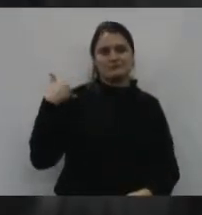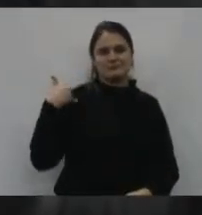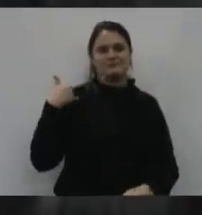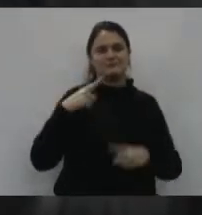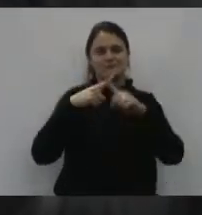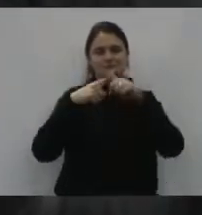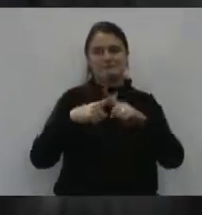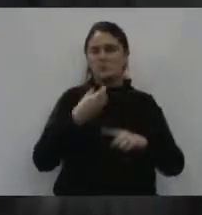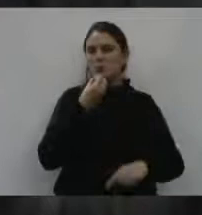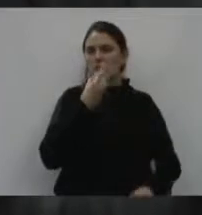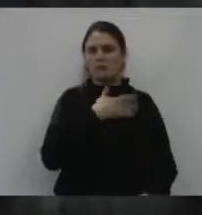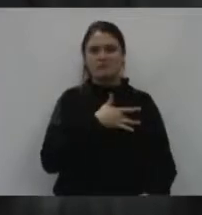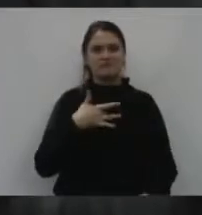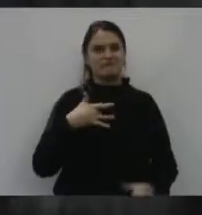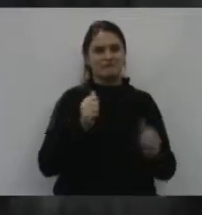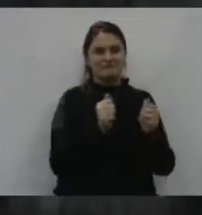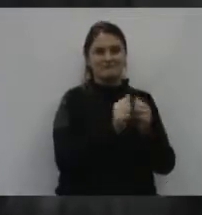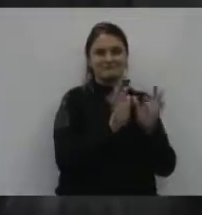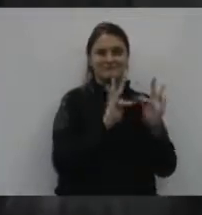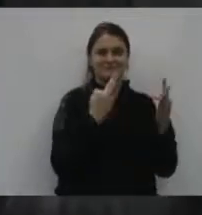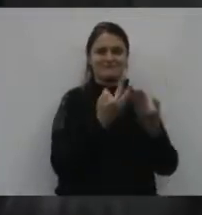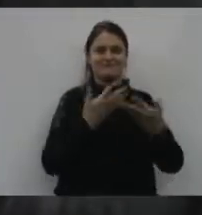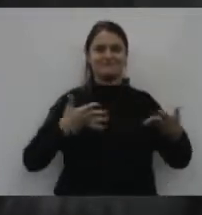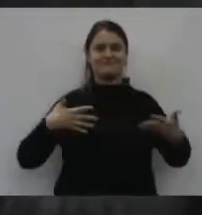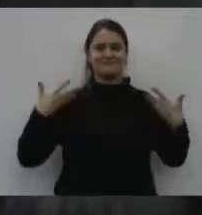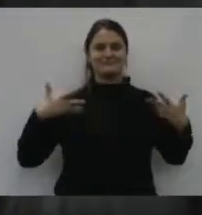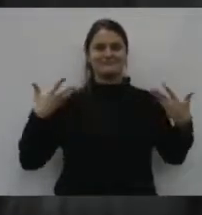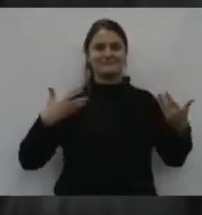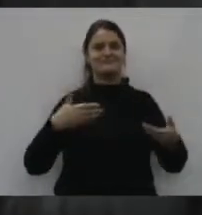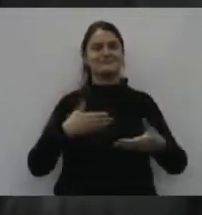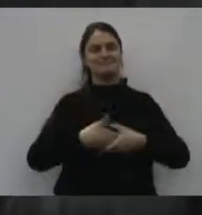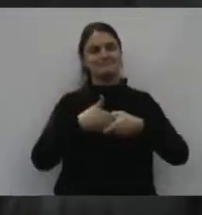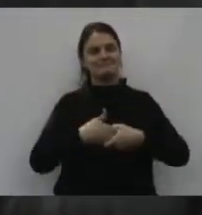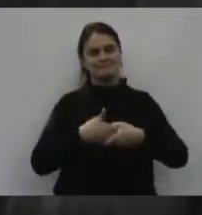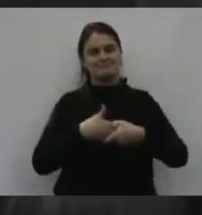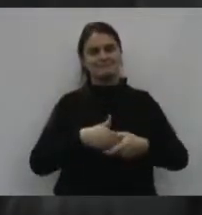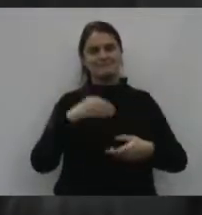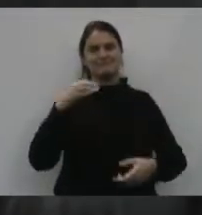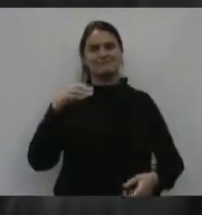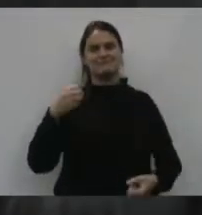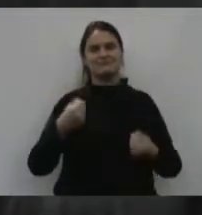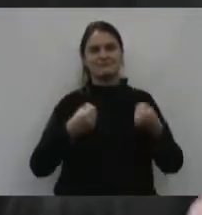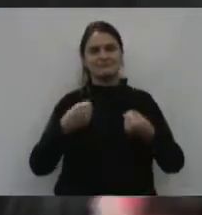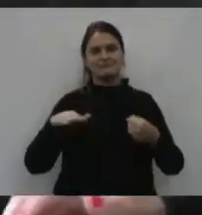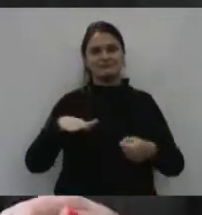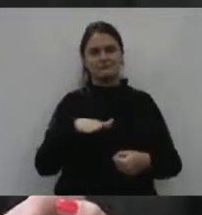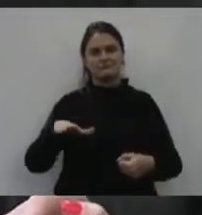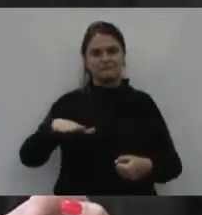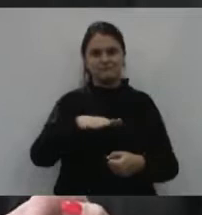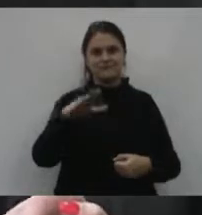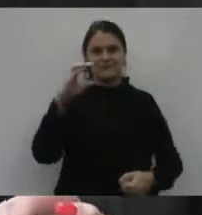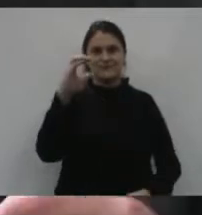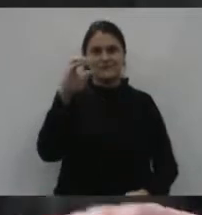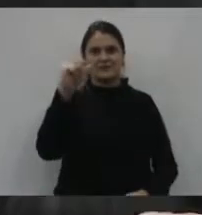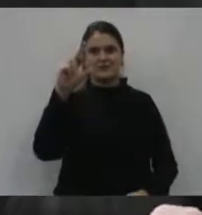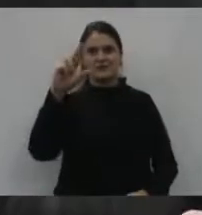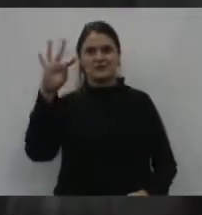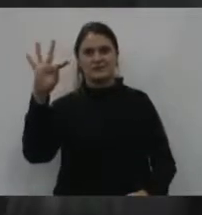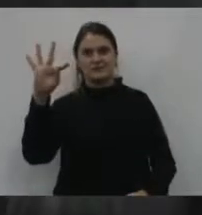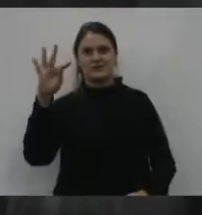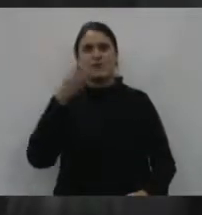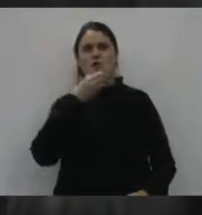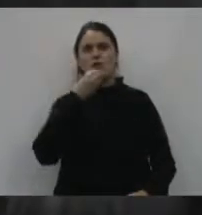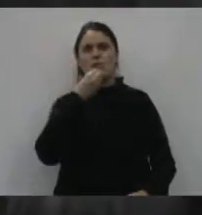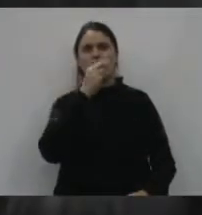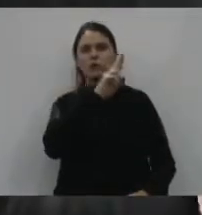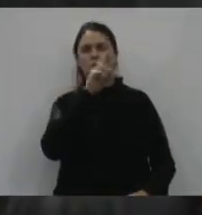das competições, de uma forma saudável, com suas famílias, participando lá. Então, parabenizar ao Kart Clube de União da Vitória, e em nome